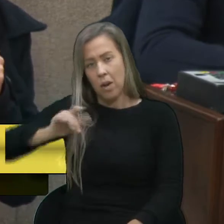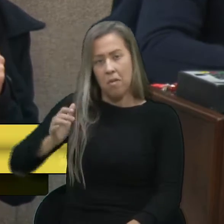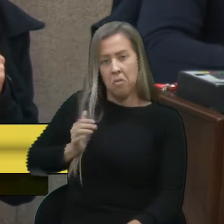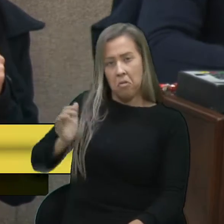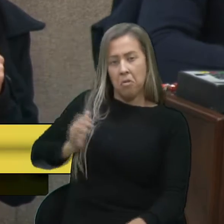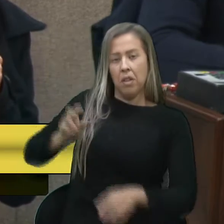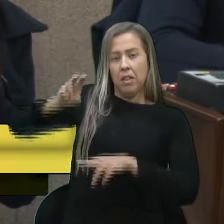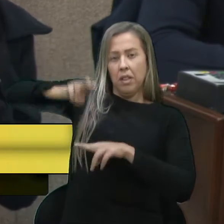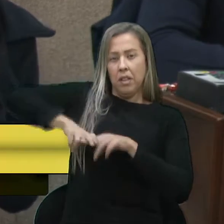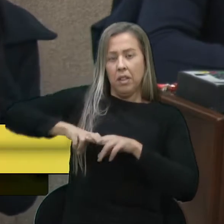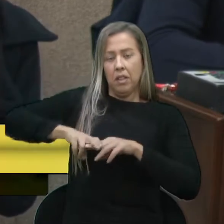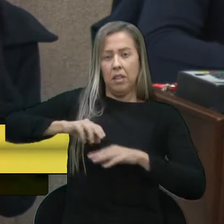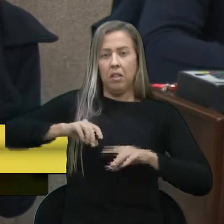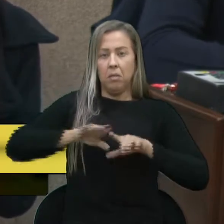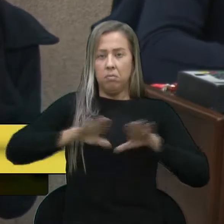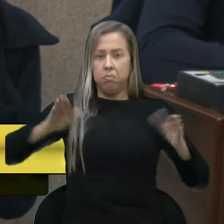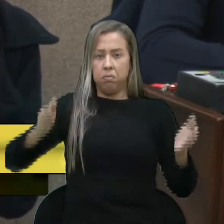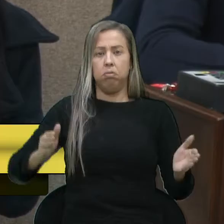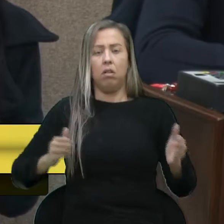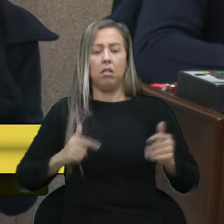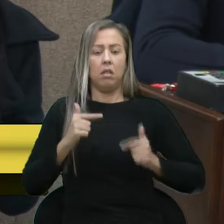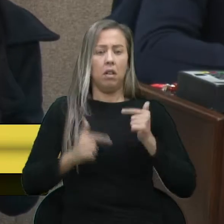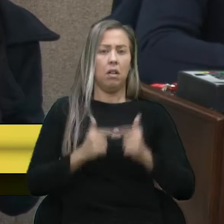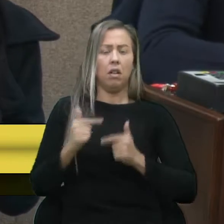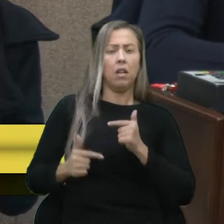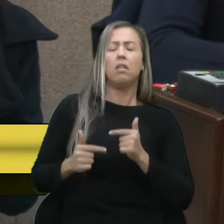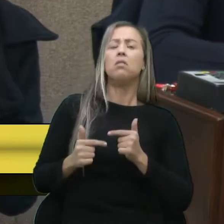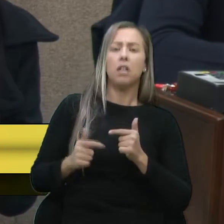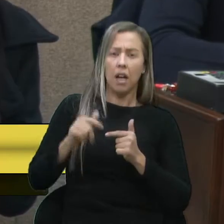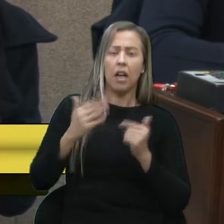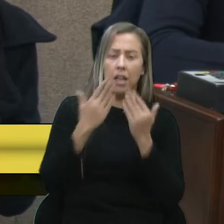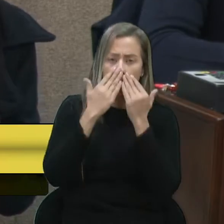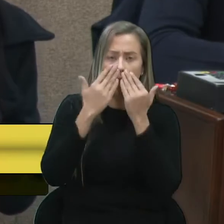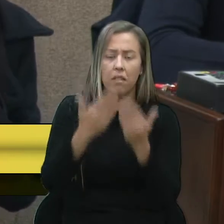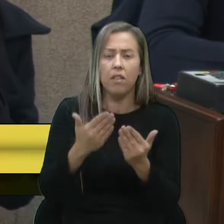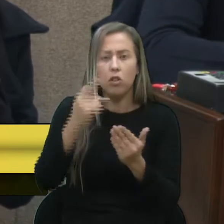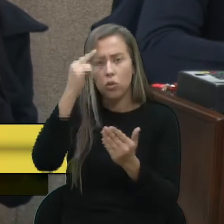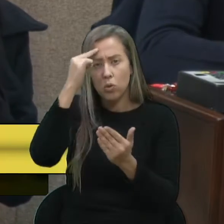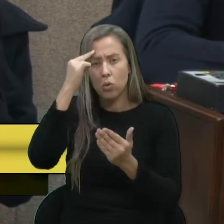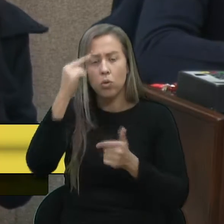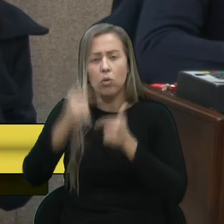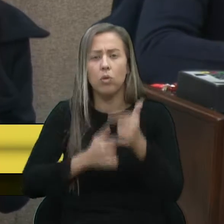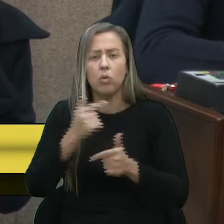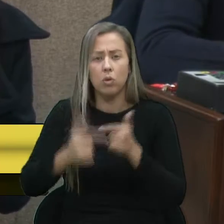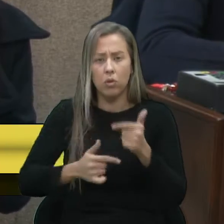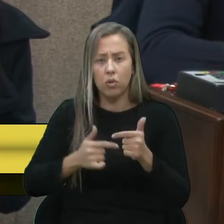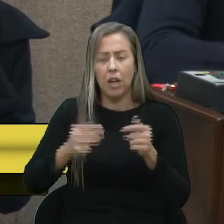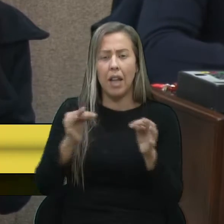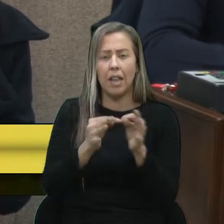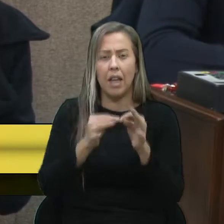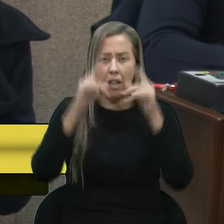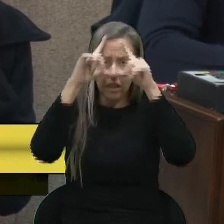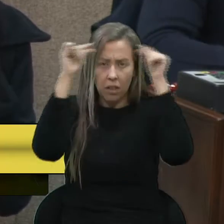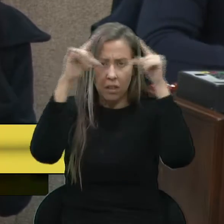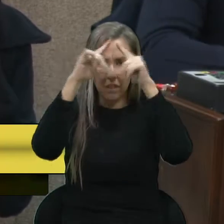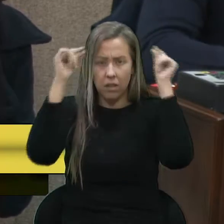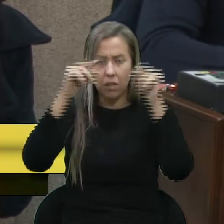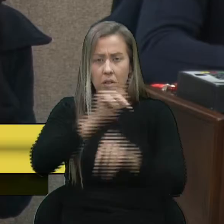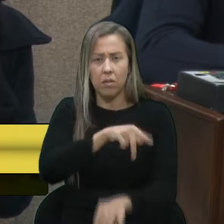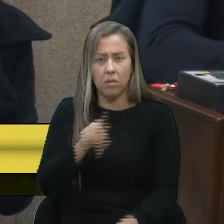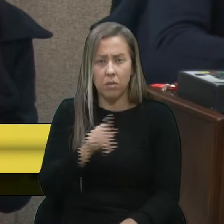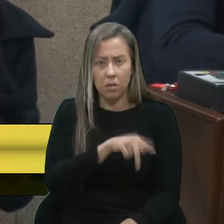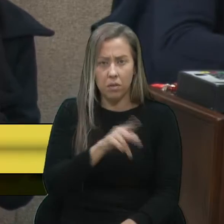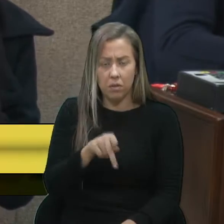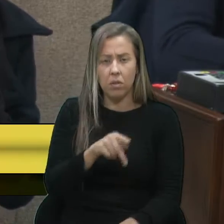está sentado atrás de uma mesa de escritório. É quem está na linha de frente. É técnicos de enfermagem, enfermeiros,